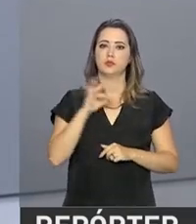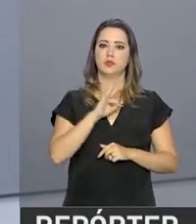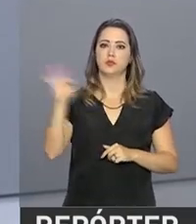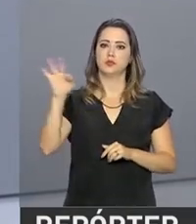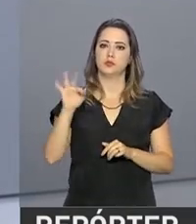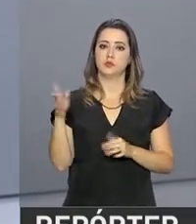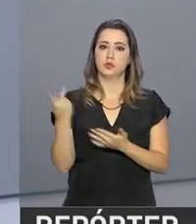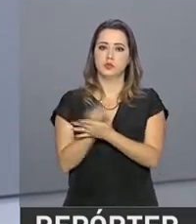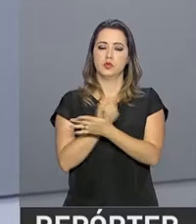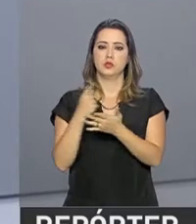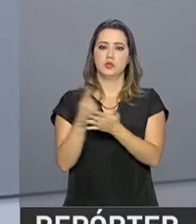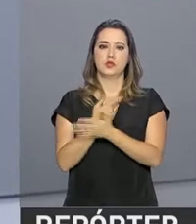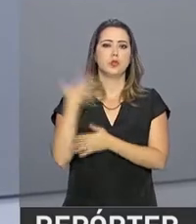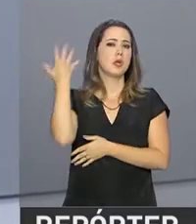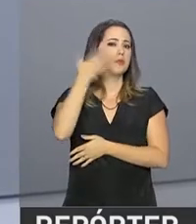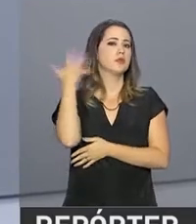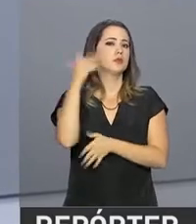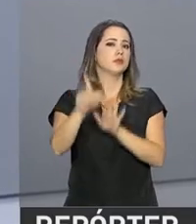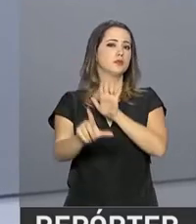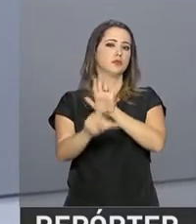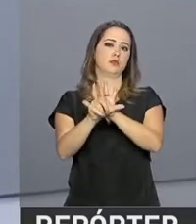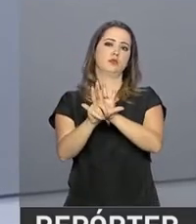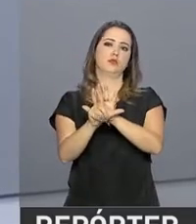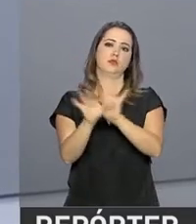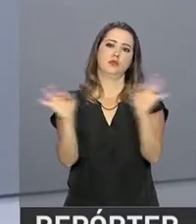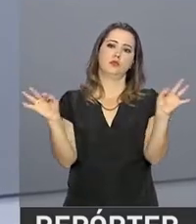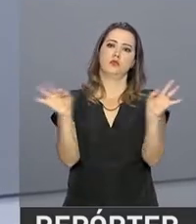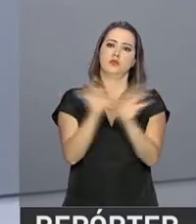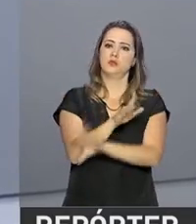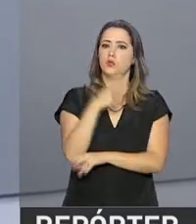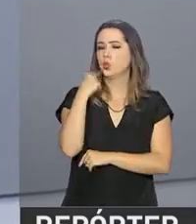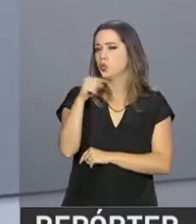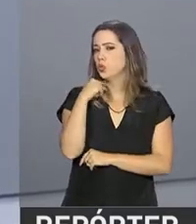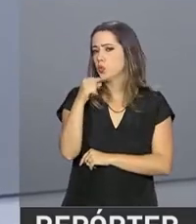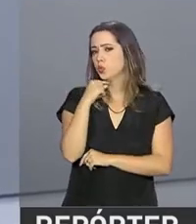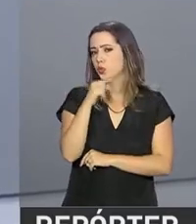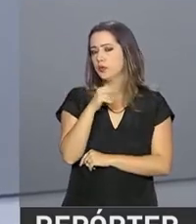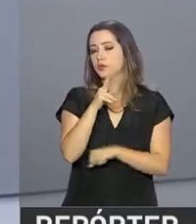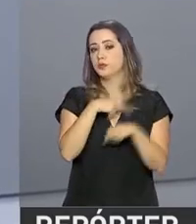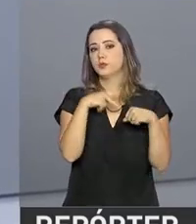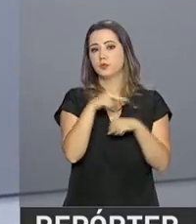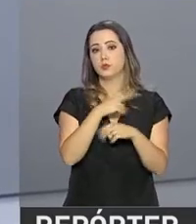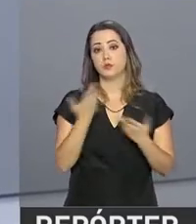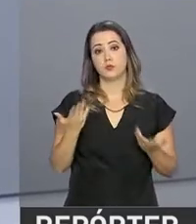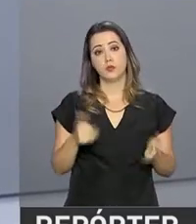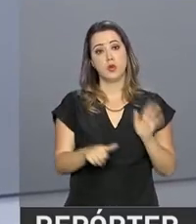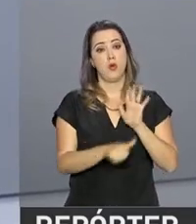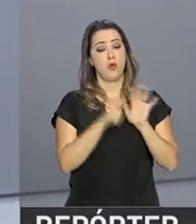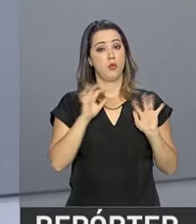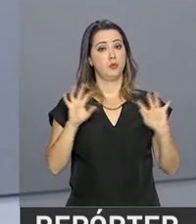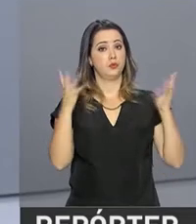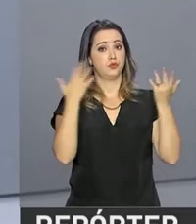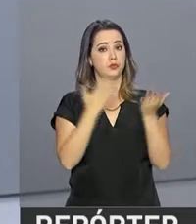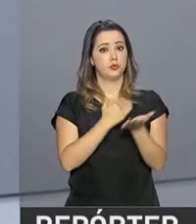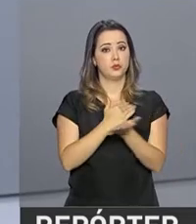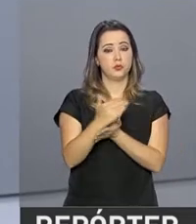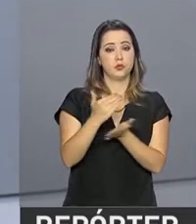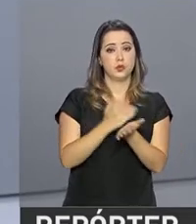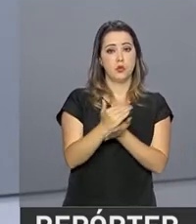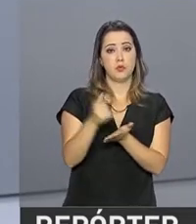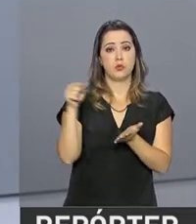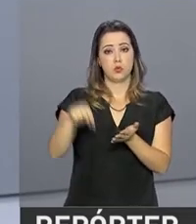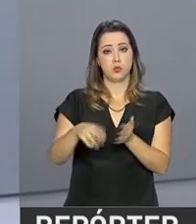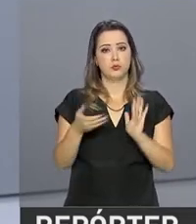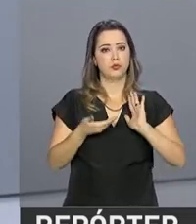realizar eventos para esclarecer a legislação e solucionar dúvidas em todo o país o primeiro desses eventos foi